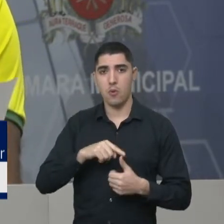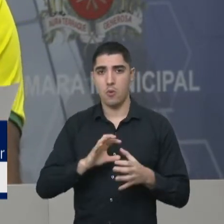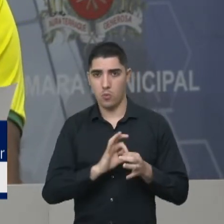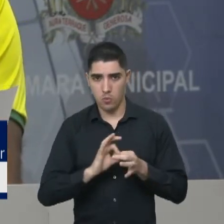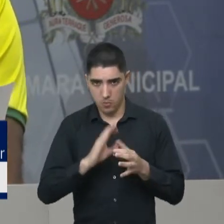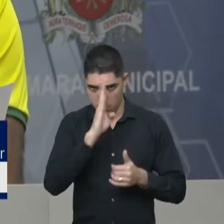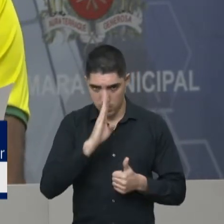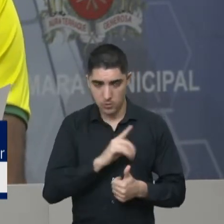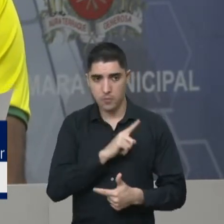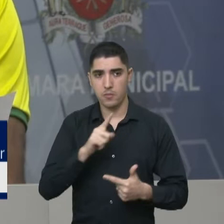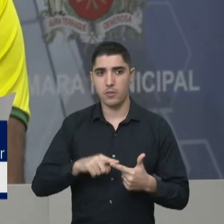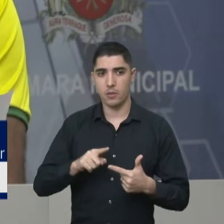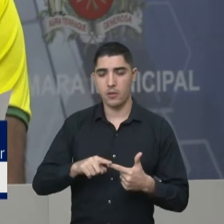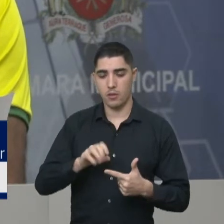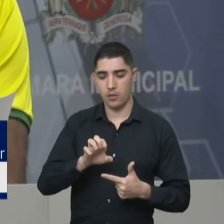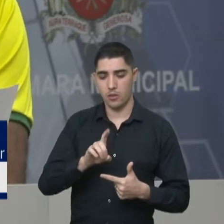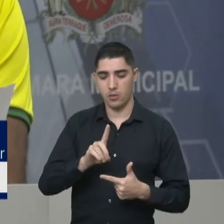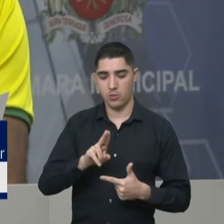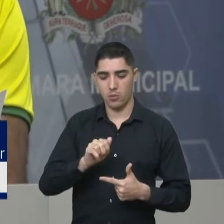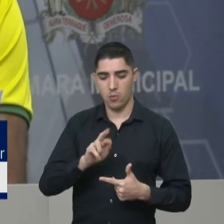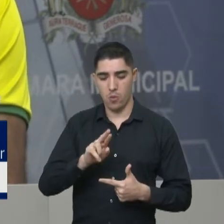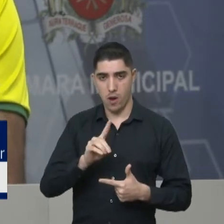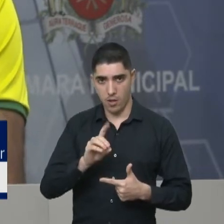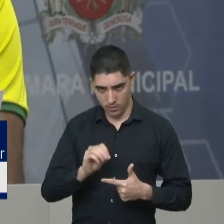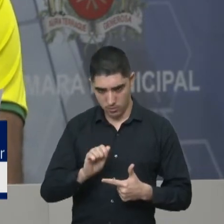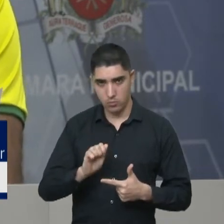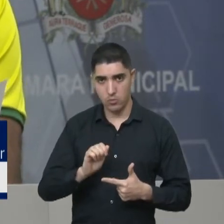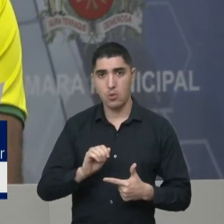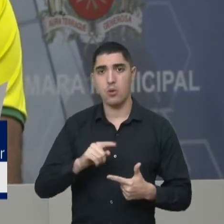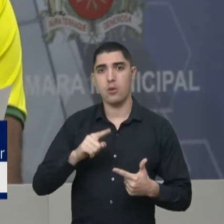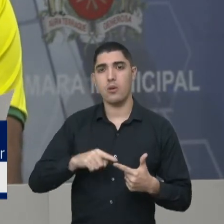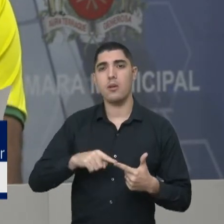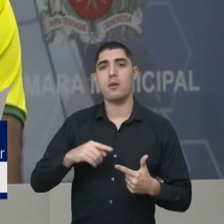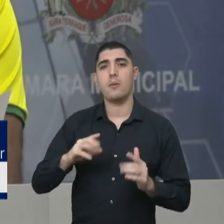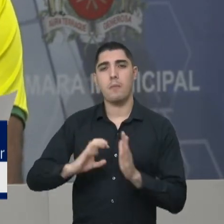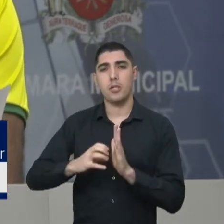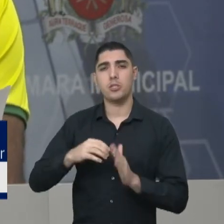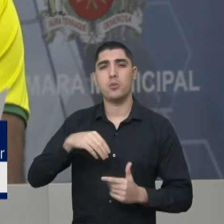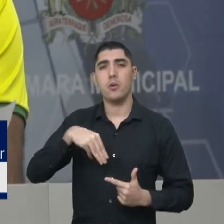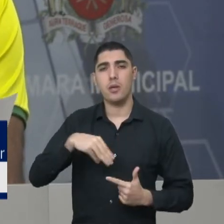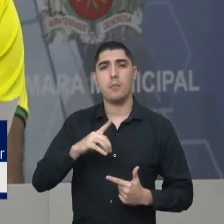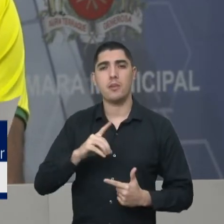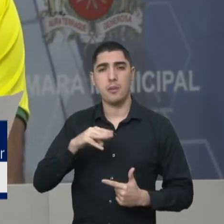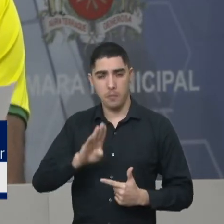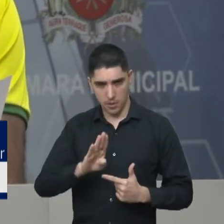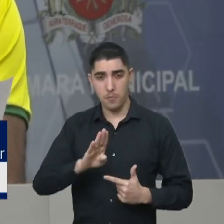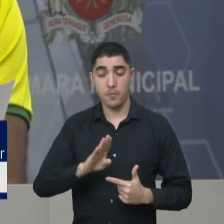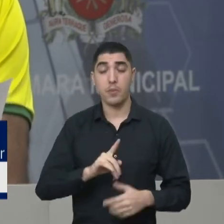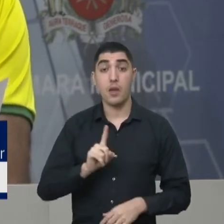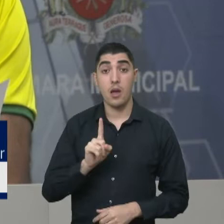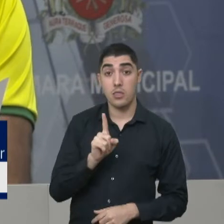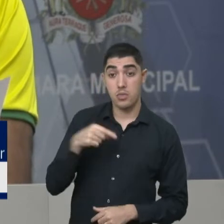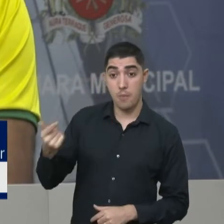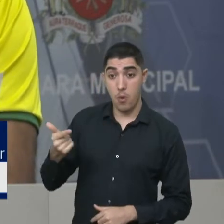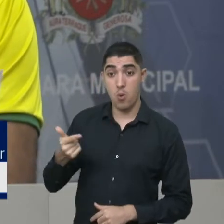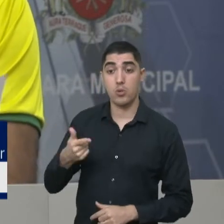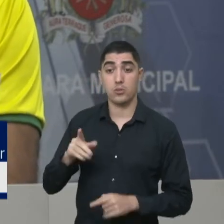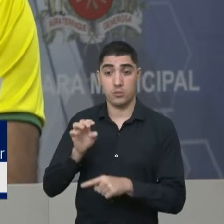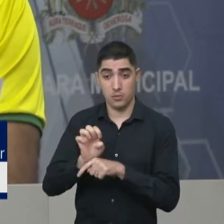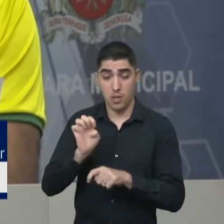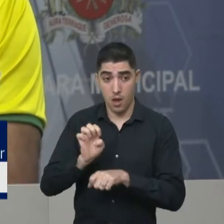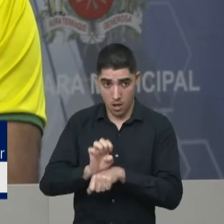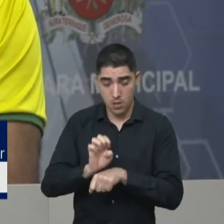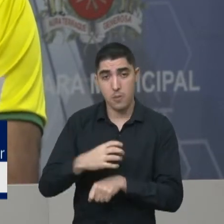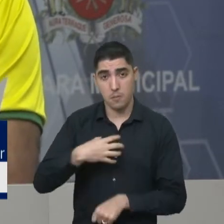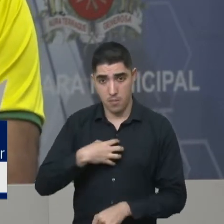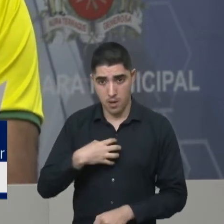MDB. E na Bahia, lá sim, o PT tem um berço maior, indo para o segundo turno com